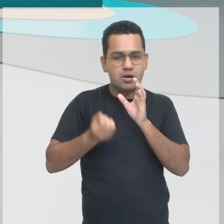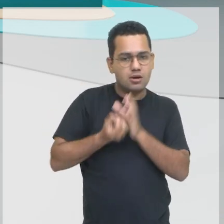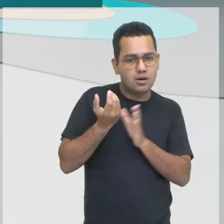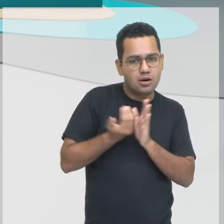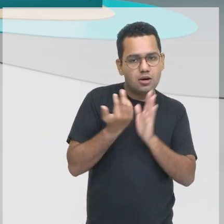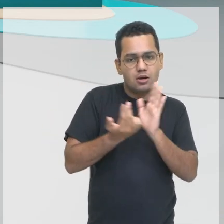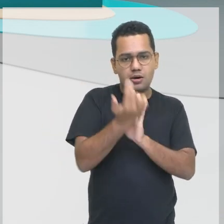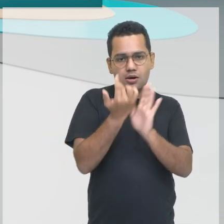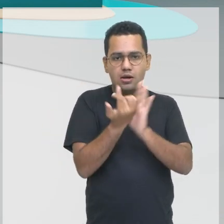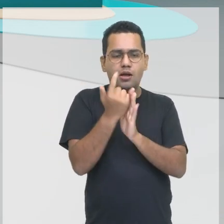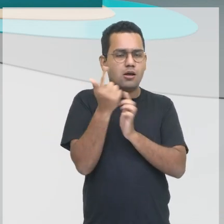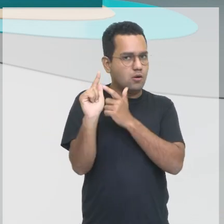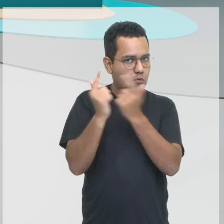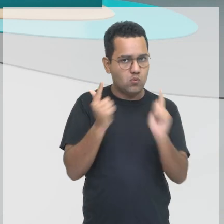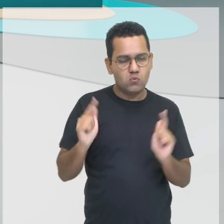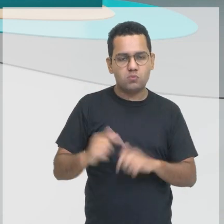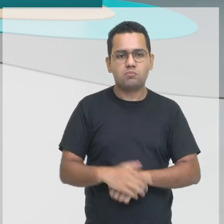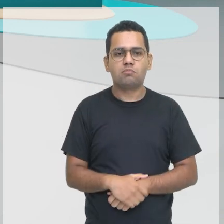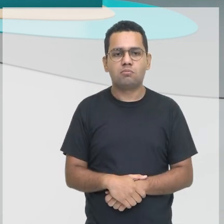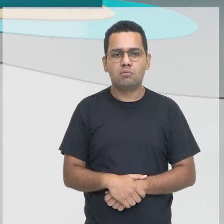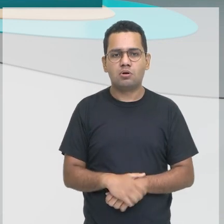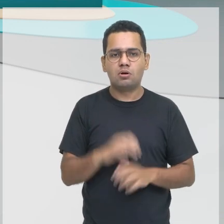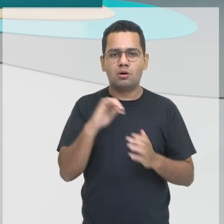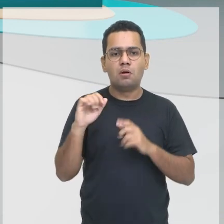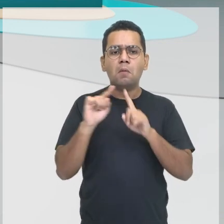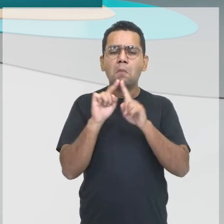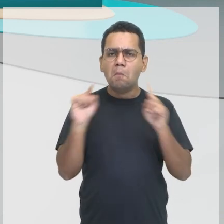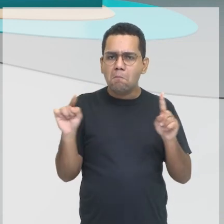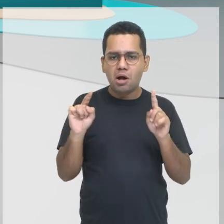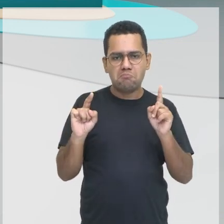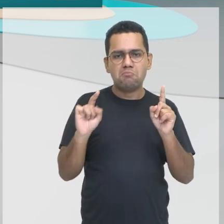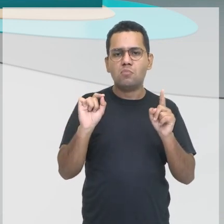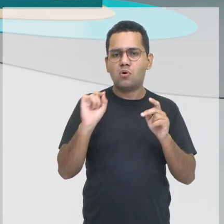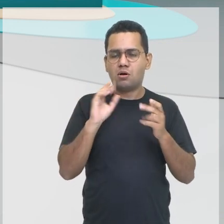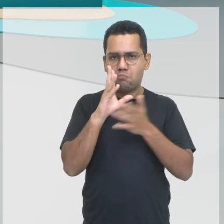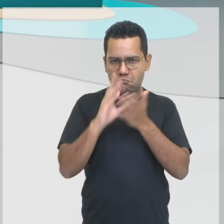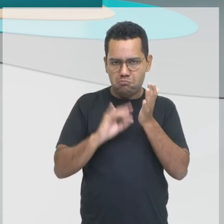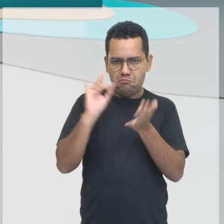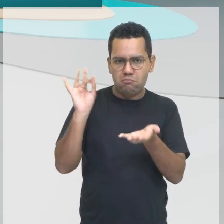no museu. Então, o realismo